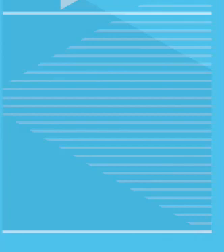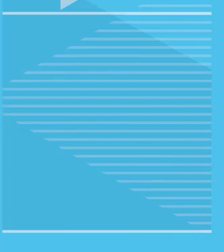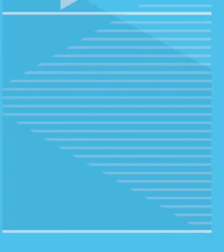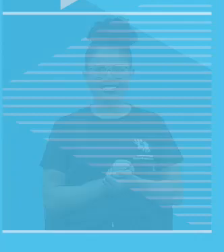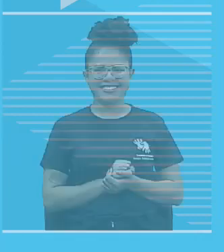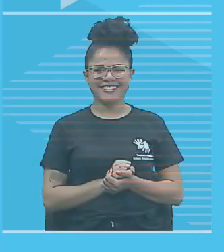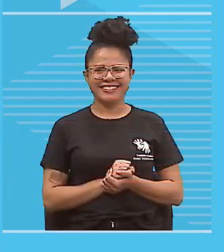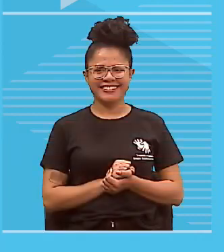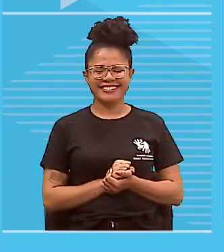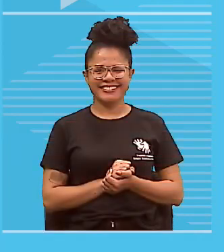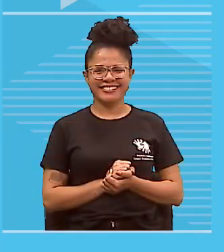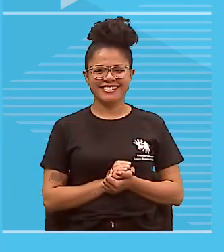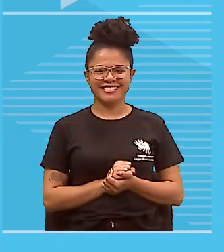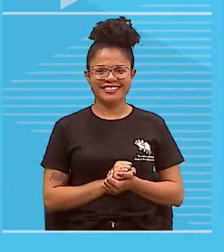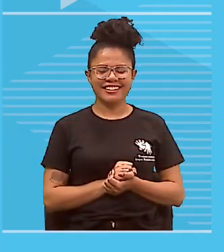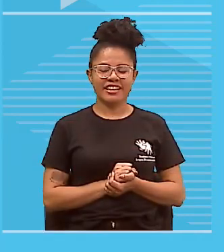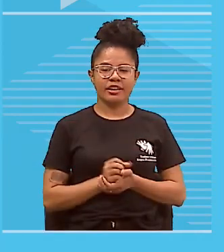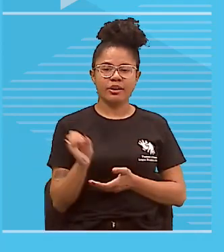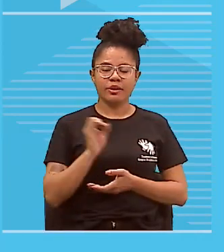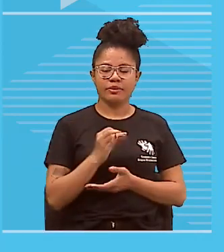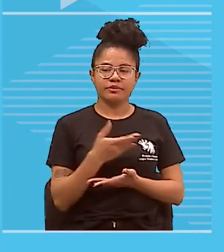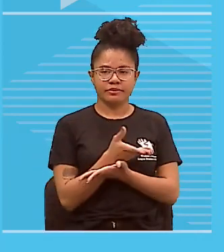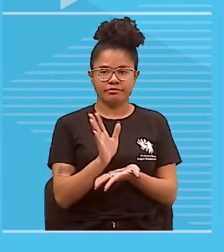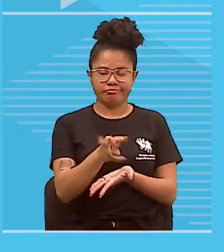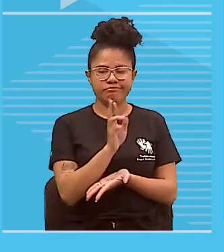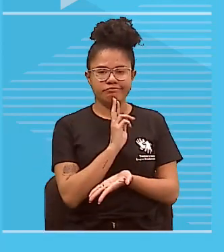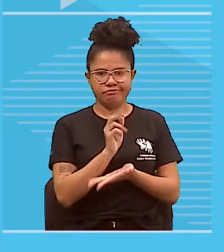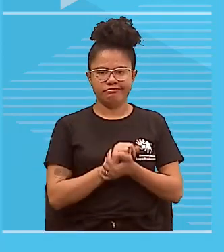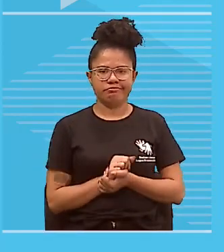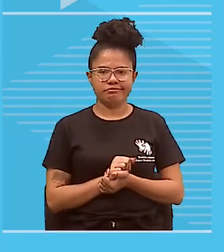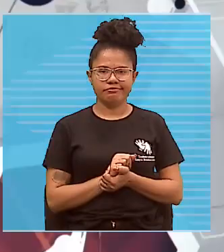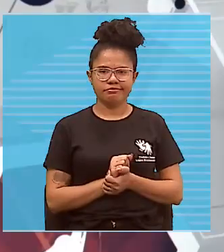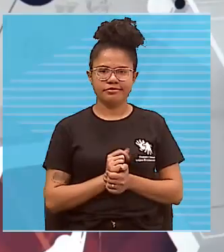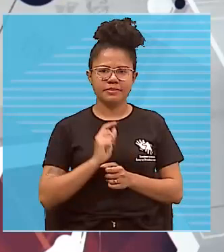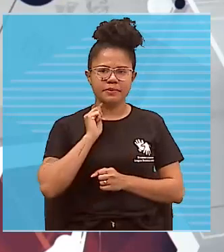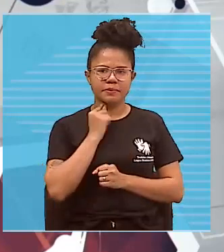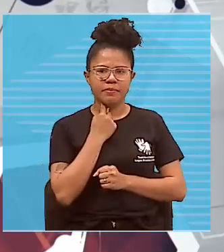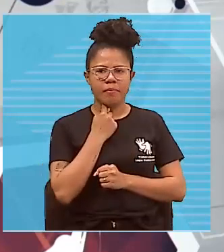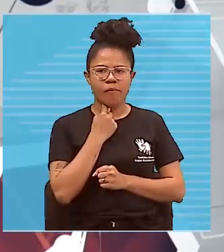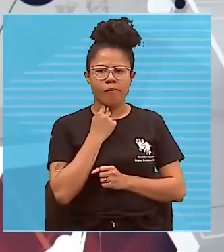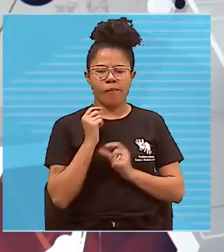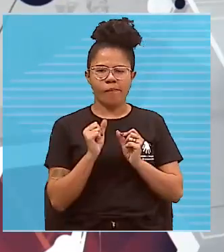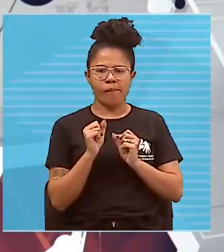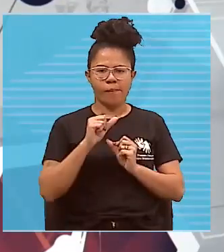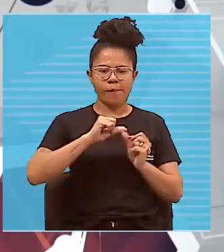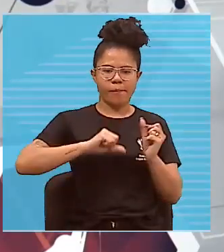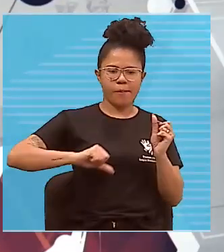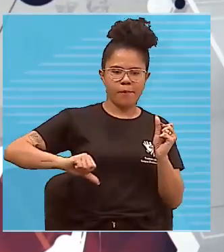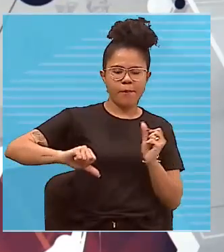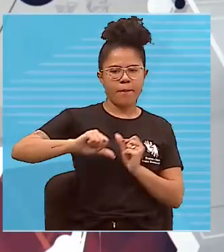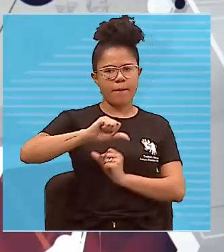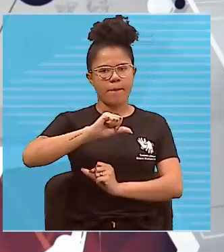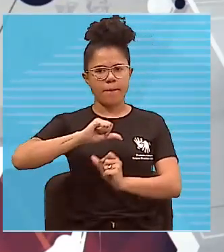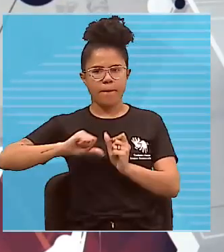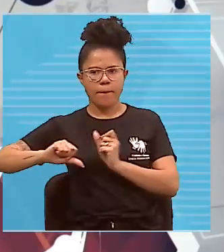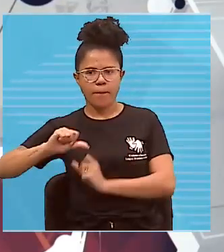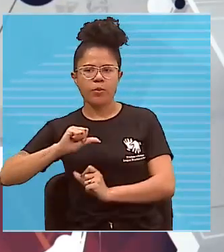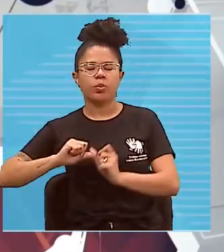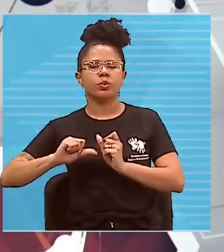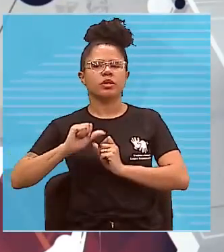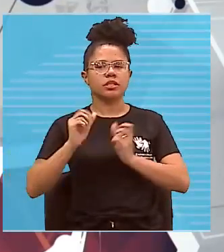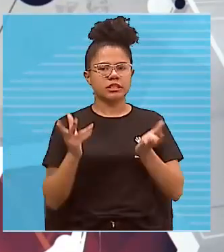Olha aí, já temos aqui a Adriana respondendo. Ó, professora, a poluição são as alterações químicas ou